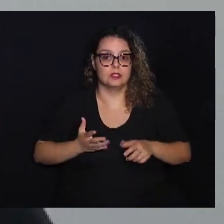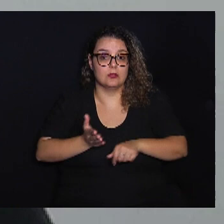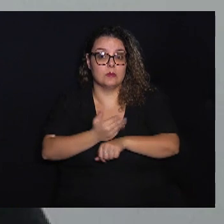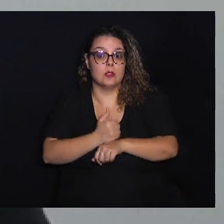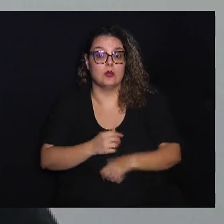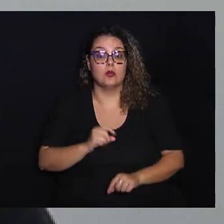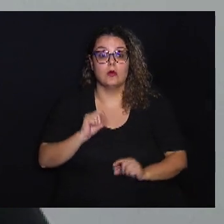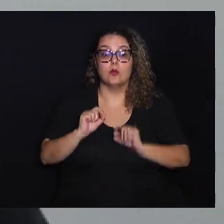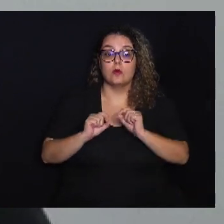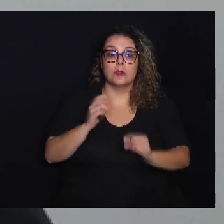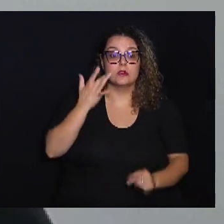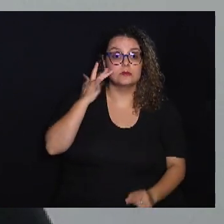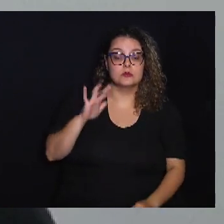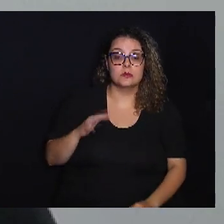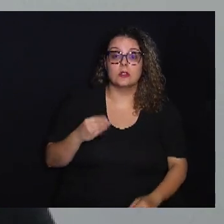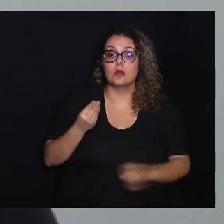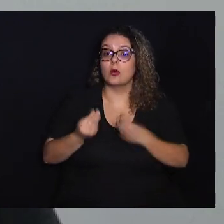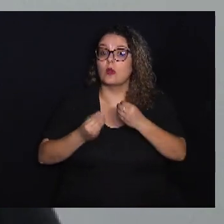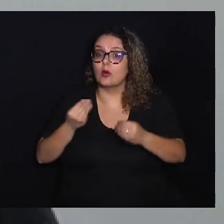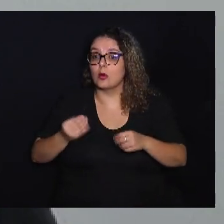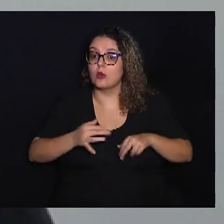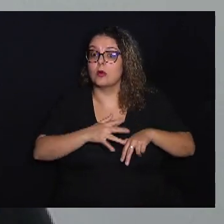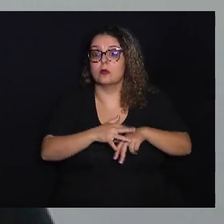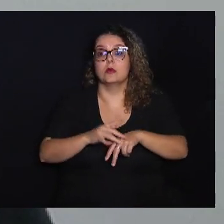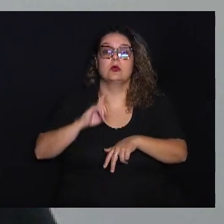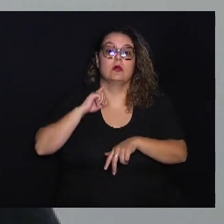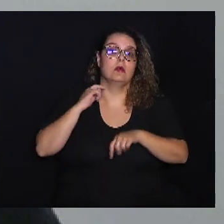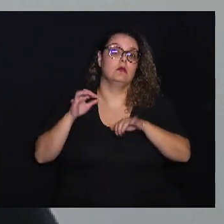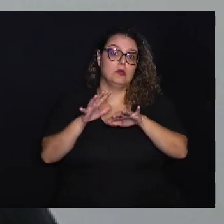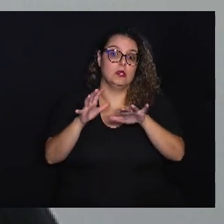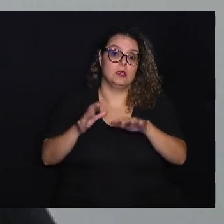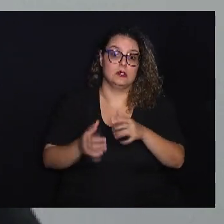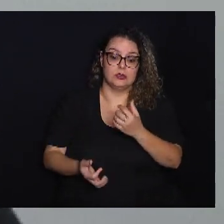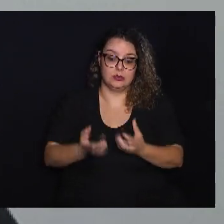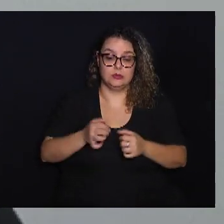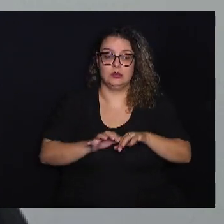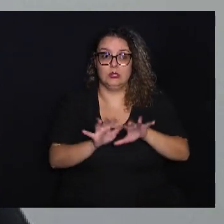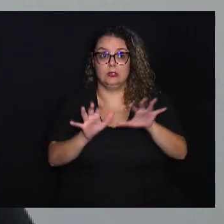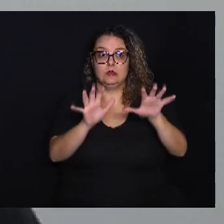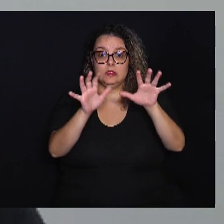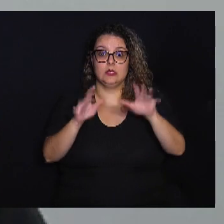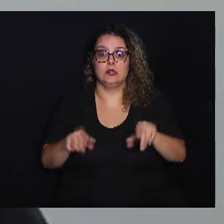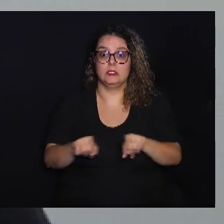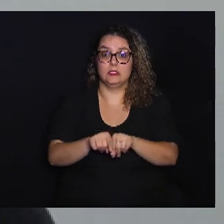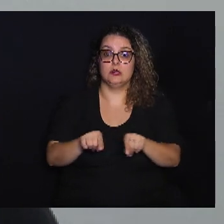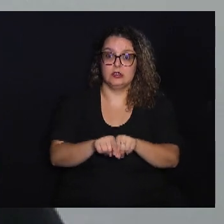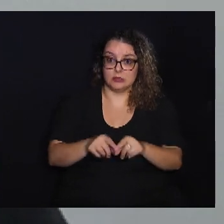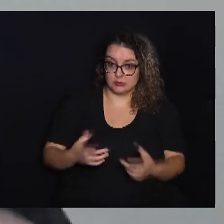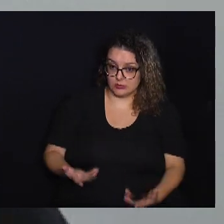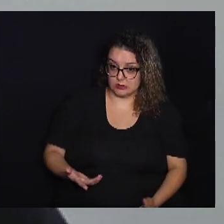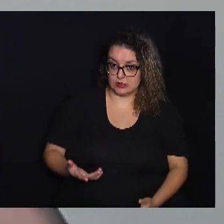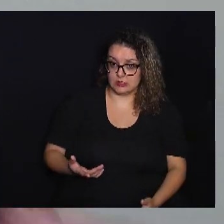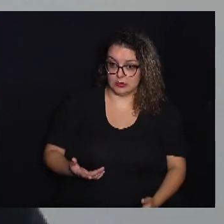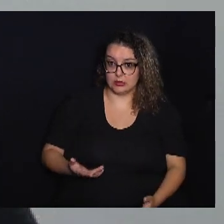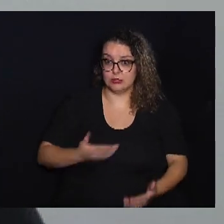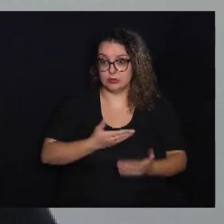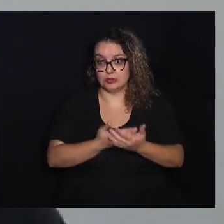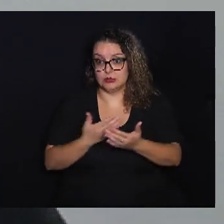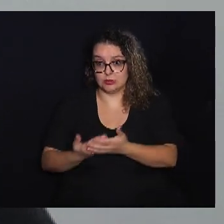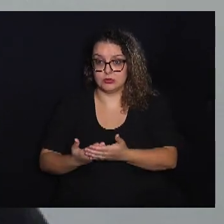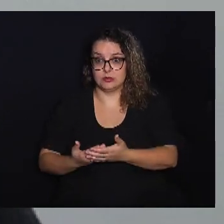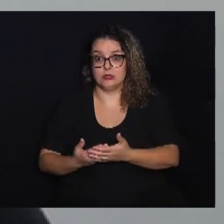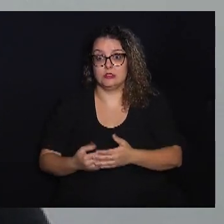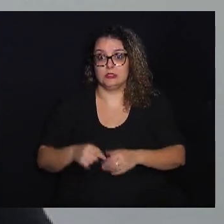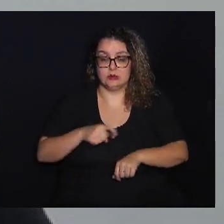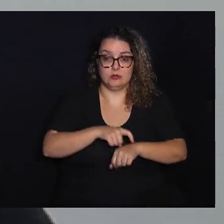situações de guerra, né, com bombas, tudo, também associado a câncer de pulmão, a gente não sabe como triar esses pacientes ainda, né? Então, ainda é muito